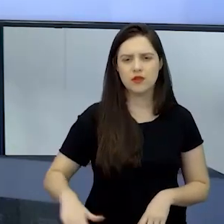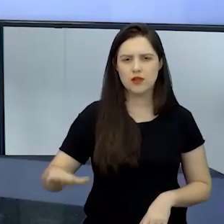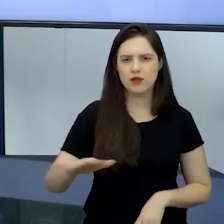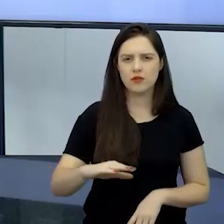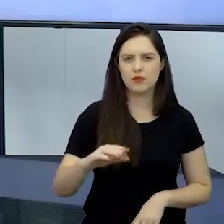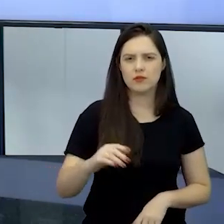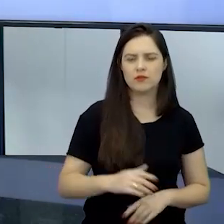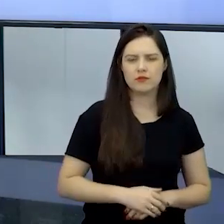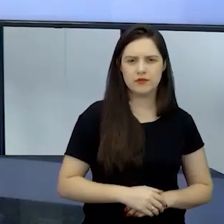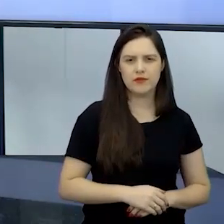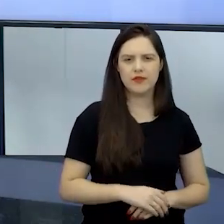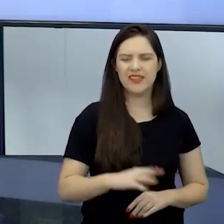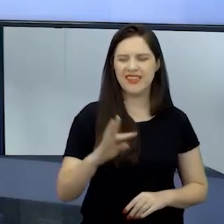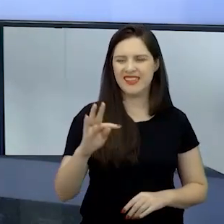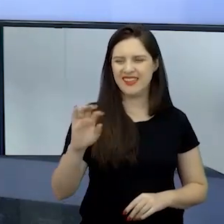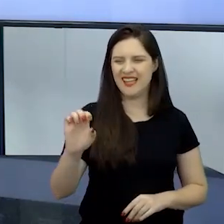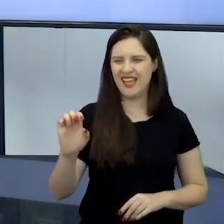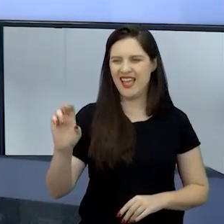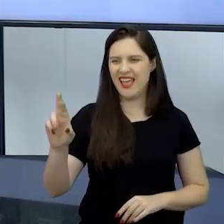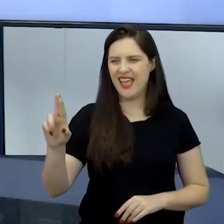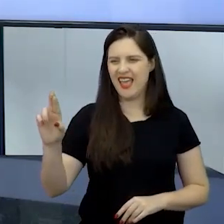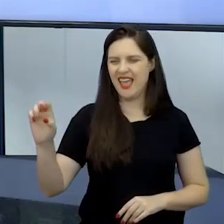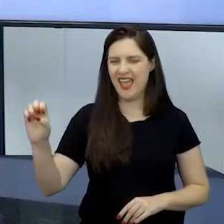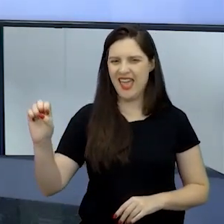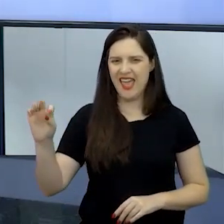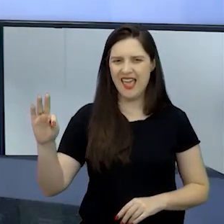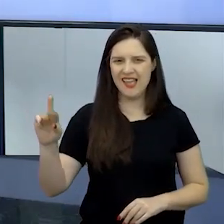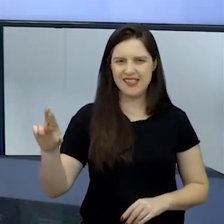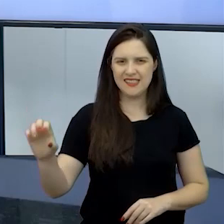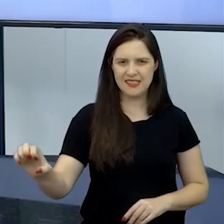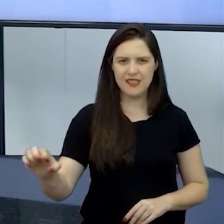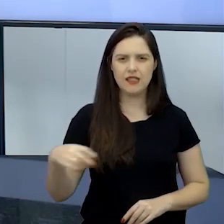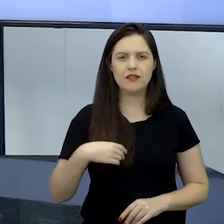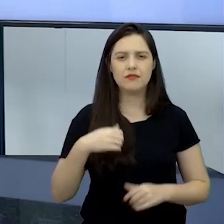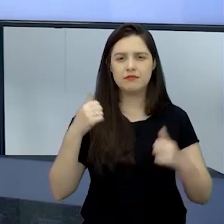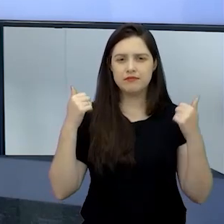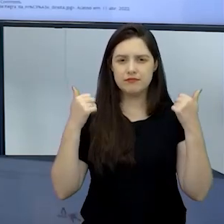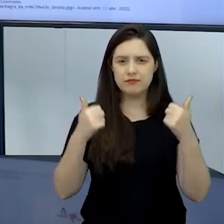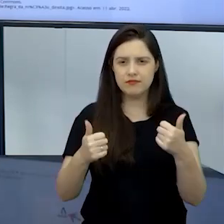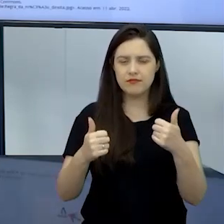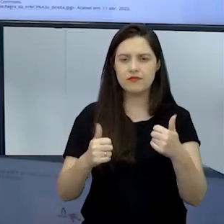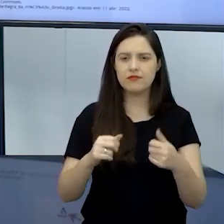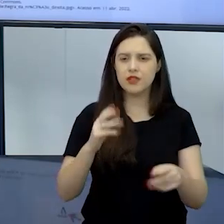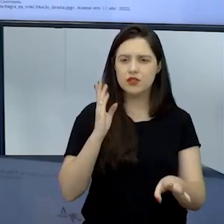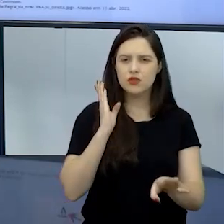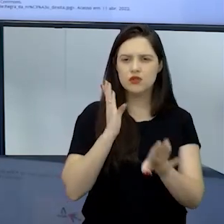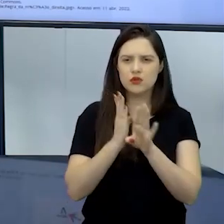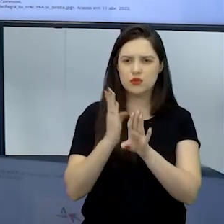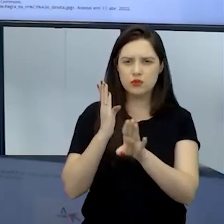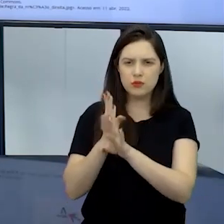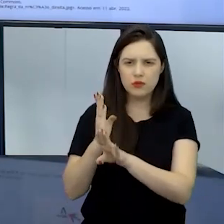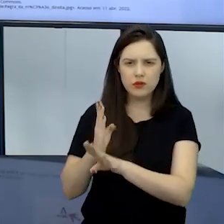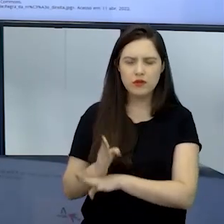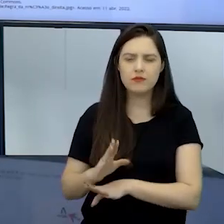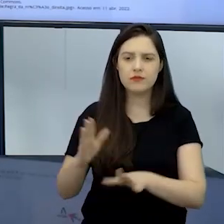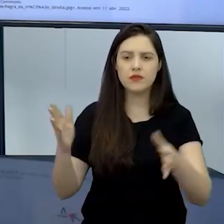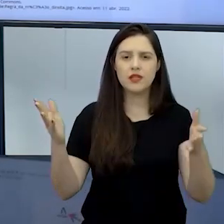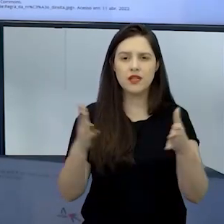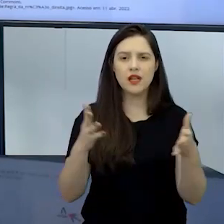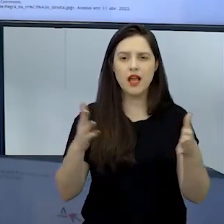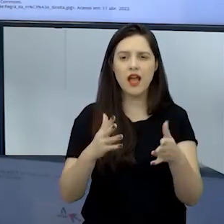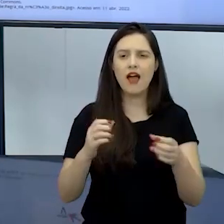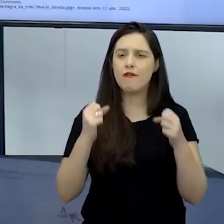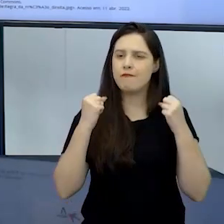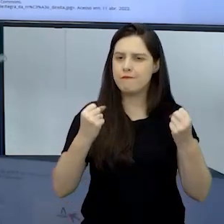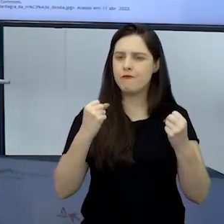né? Isso que é bacana aí no caso, beleza? Então, vamos lembrar um pouco de campo magnético, questão da Terra. E a força magnética,